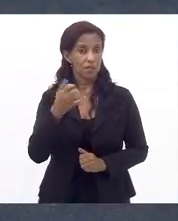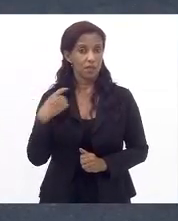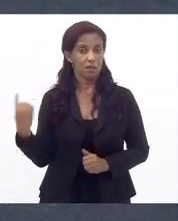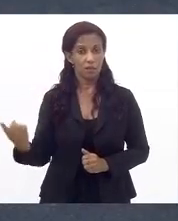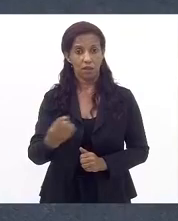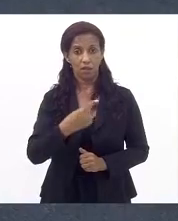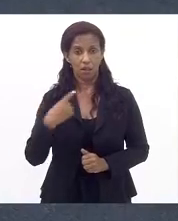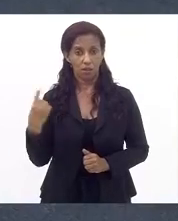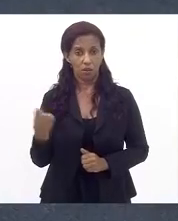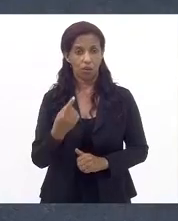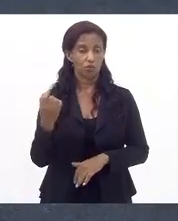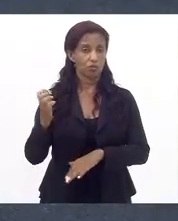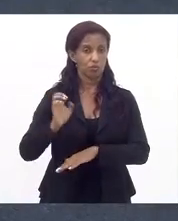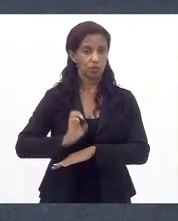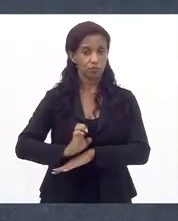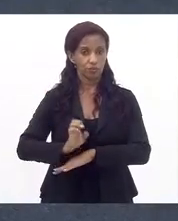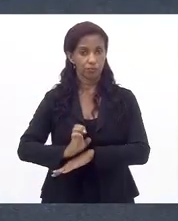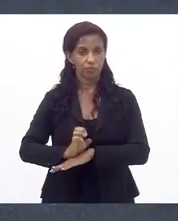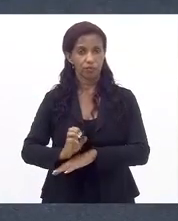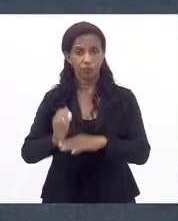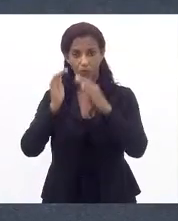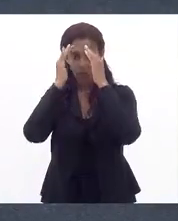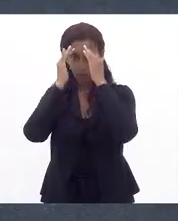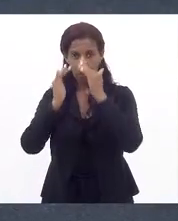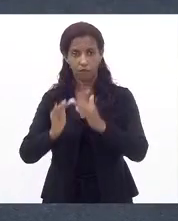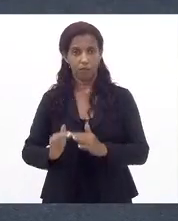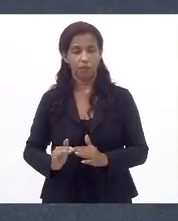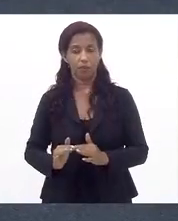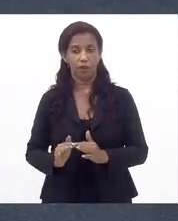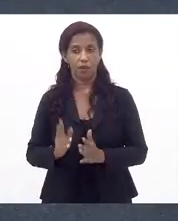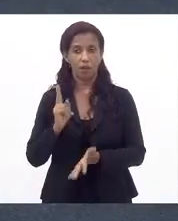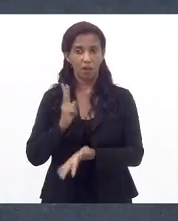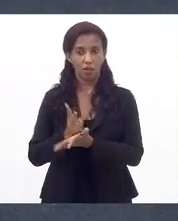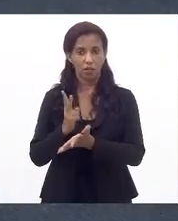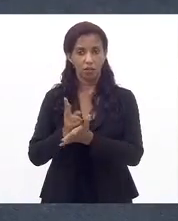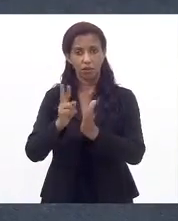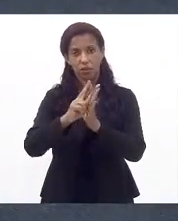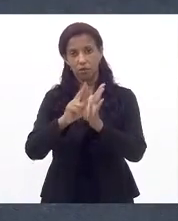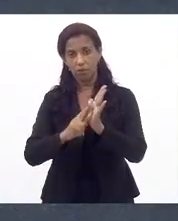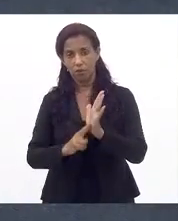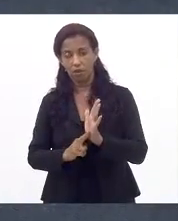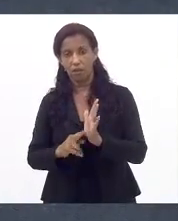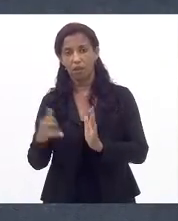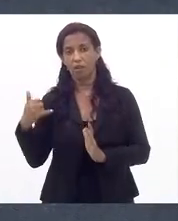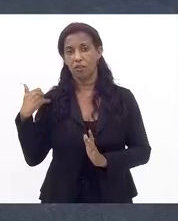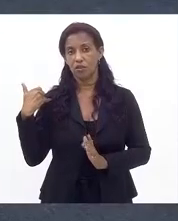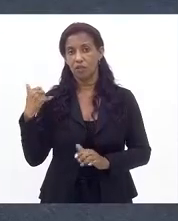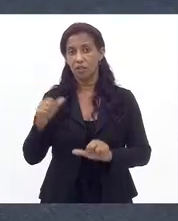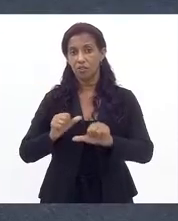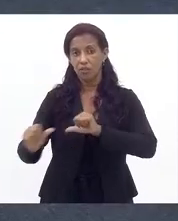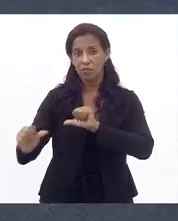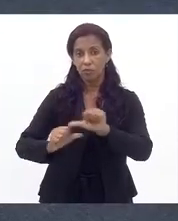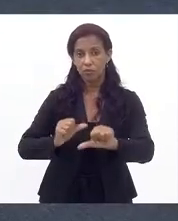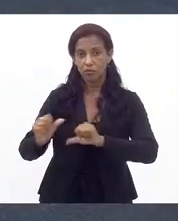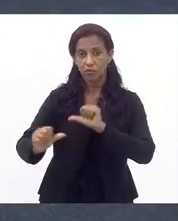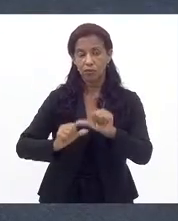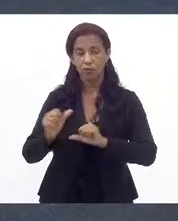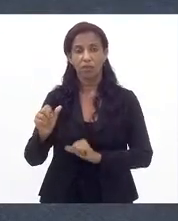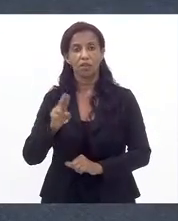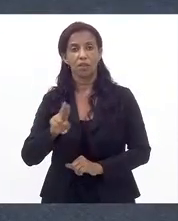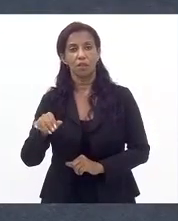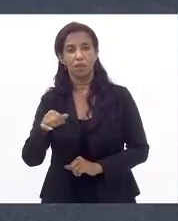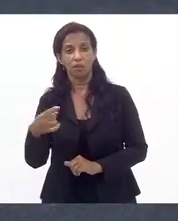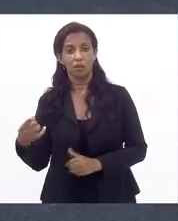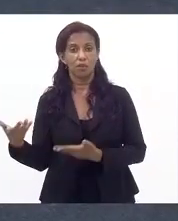nós nos estados cumprissimos a mesmas regras de idade e transição da